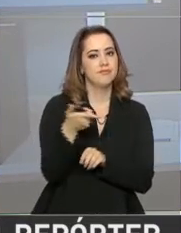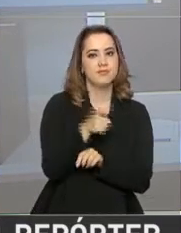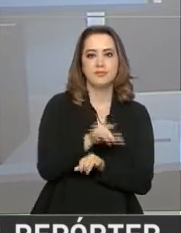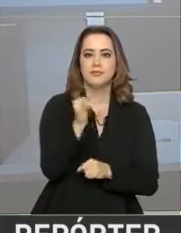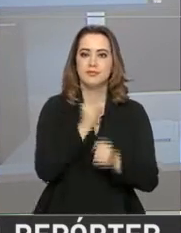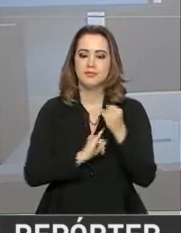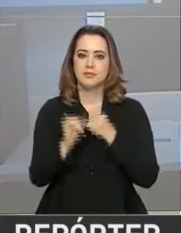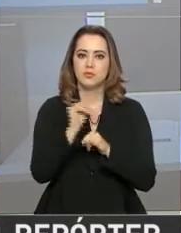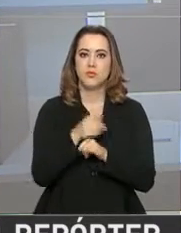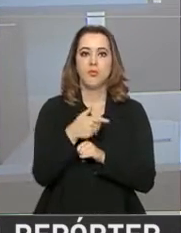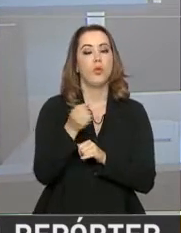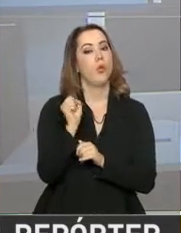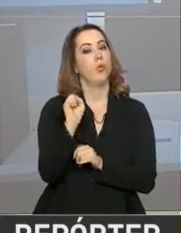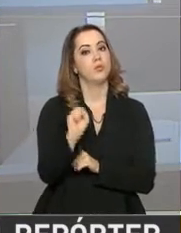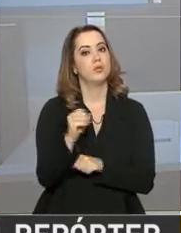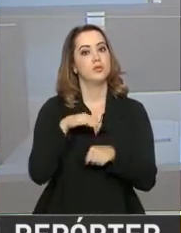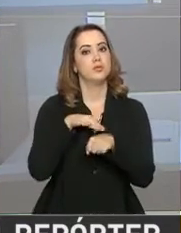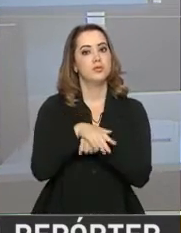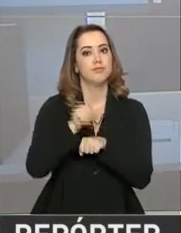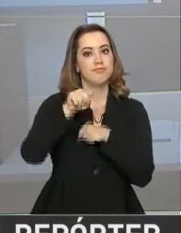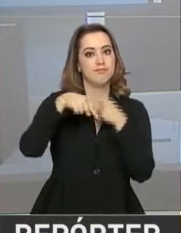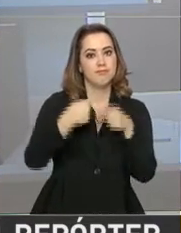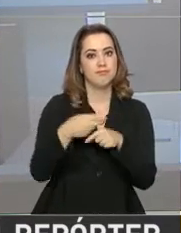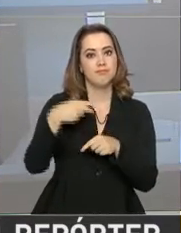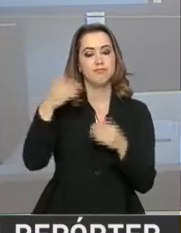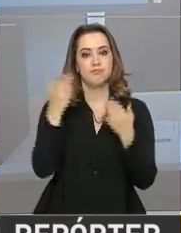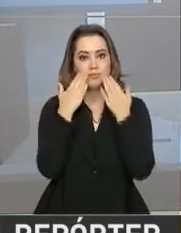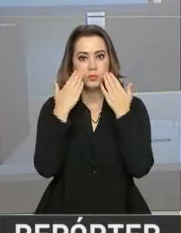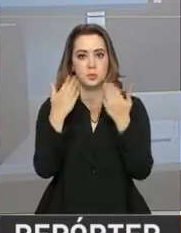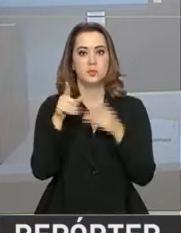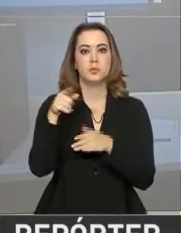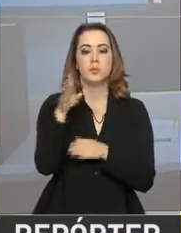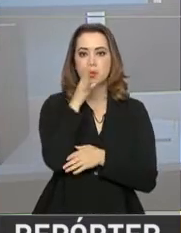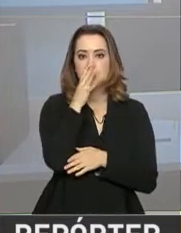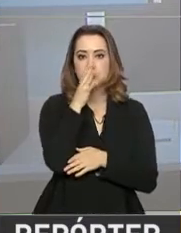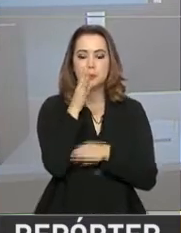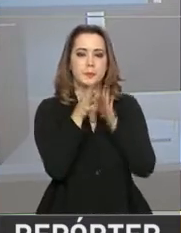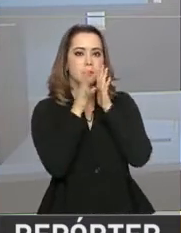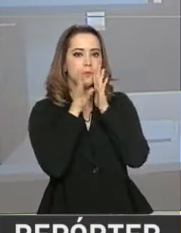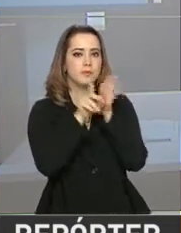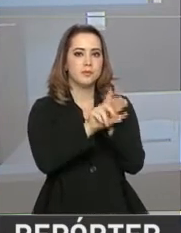outras informações ou às 8 da noite na próxima edição. Acompanhe